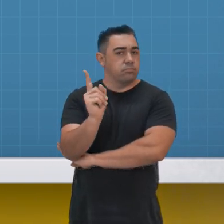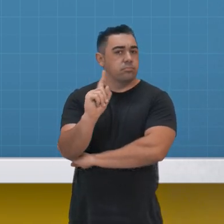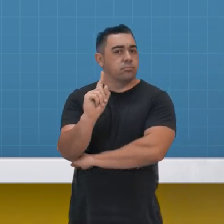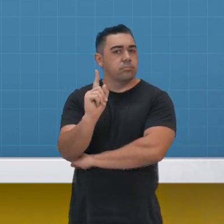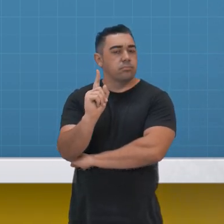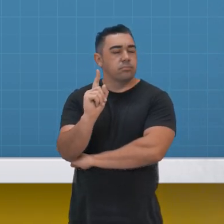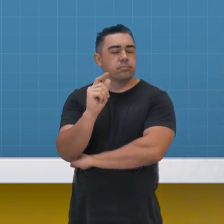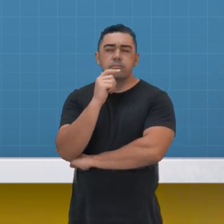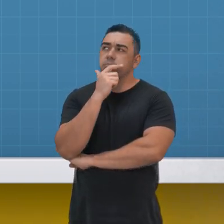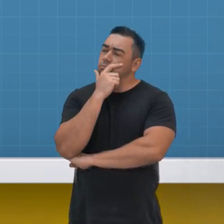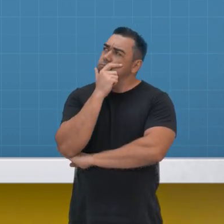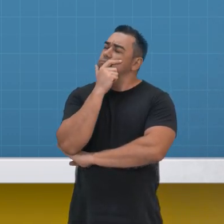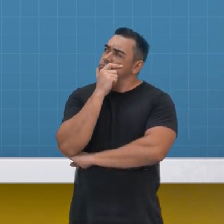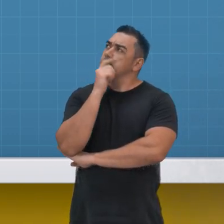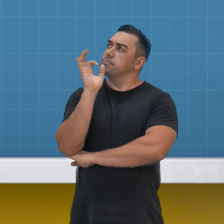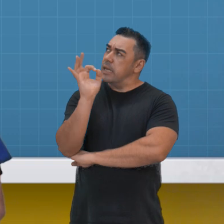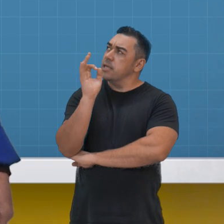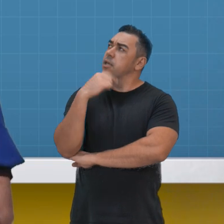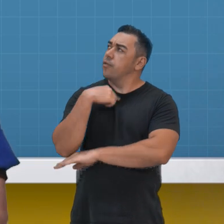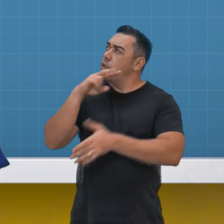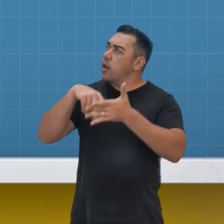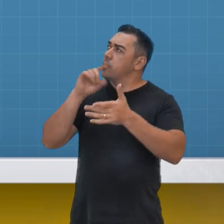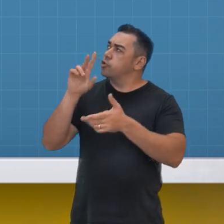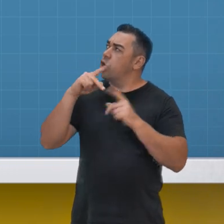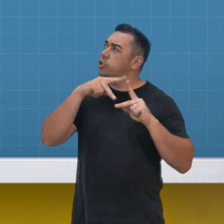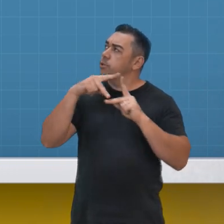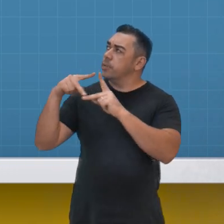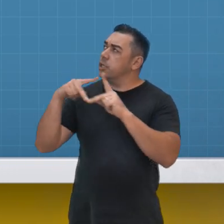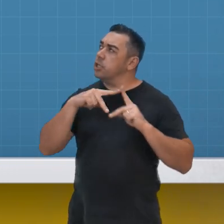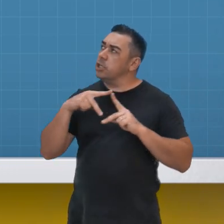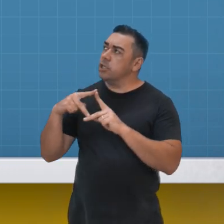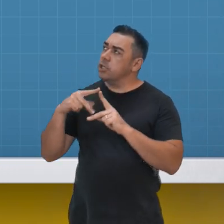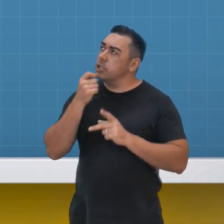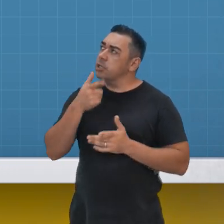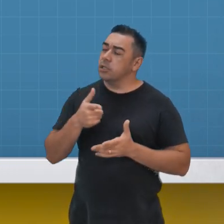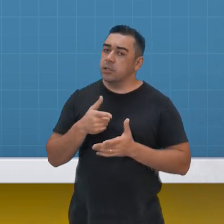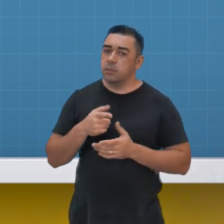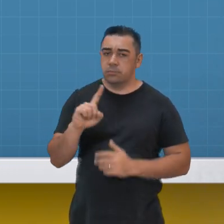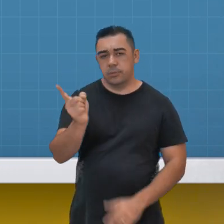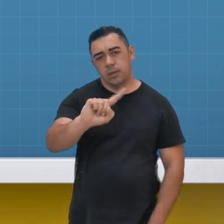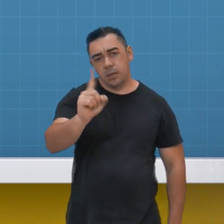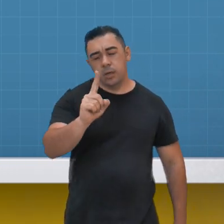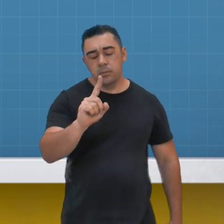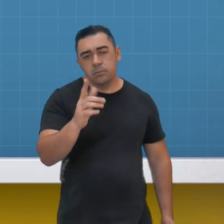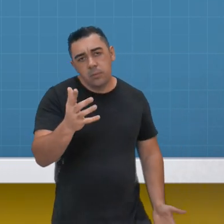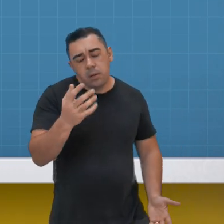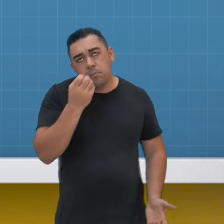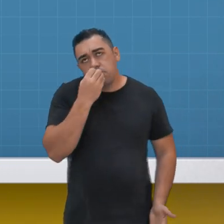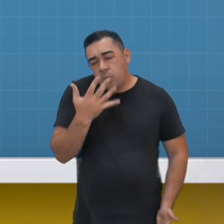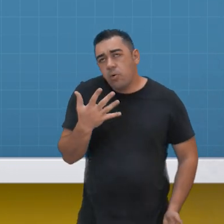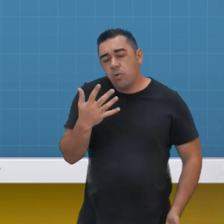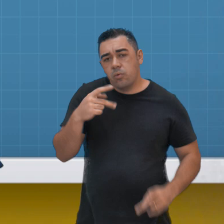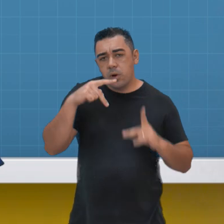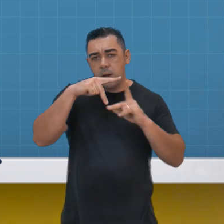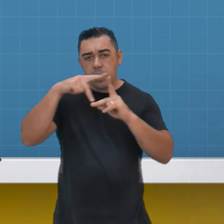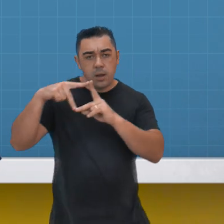sabia? Então beleza, professora, agora eu vou ler só gibi. Gibi é